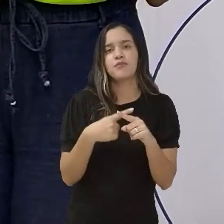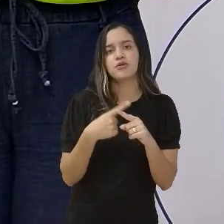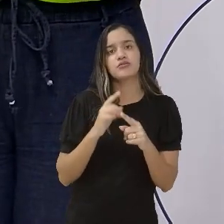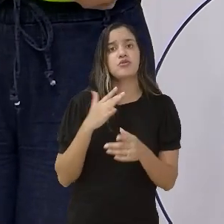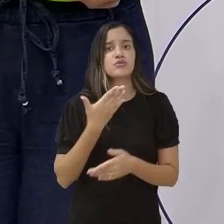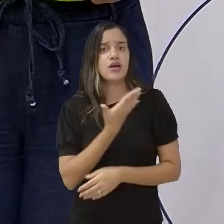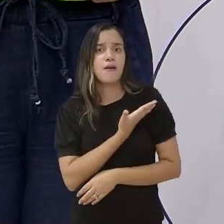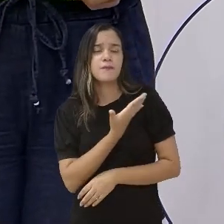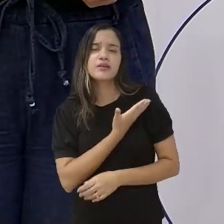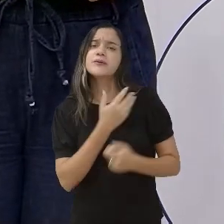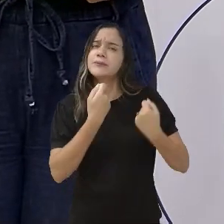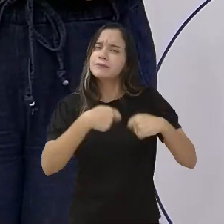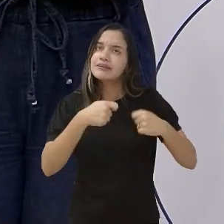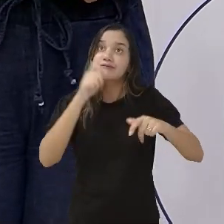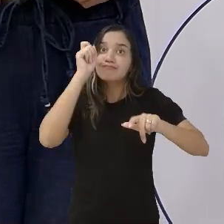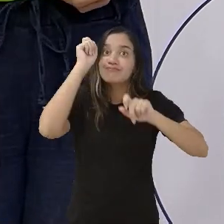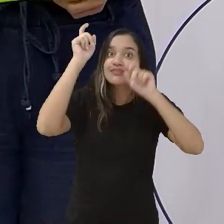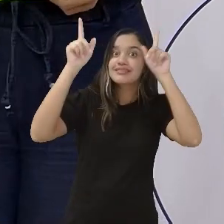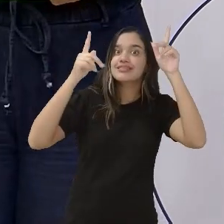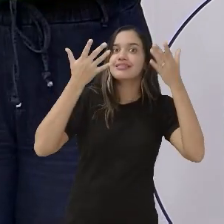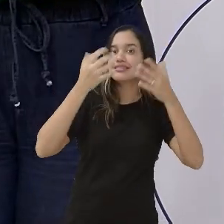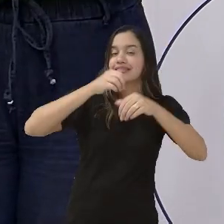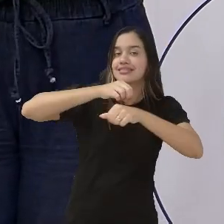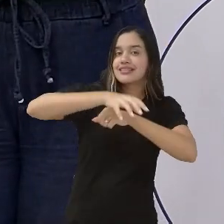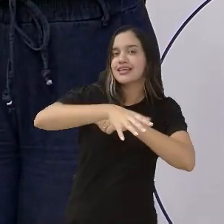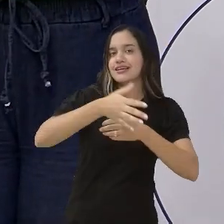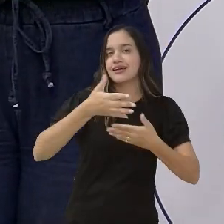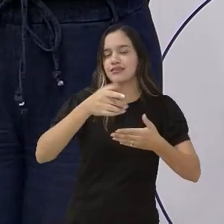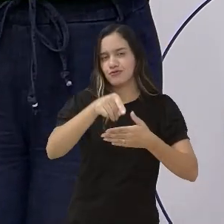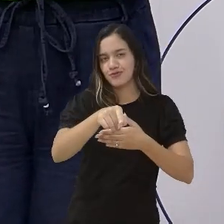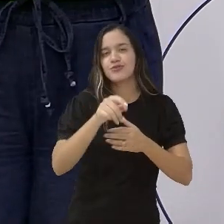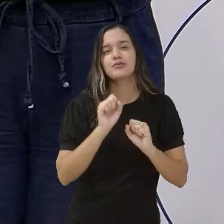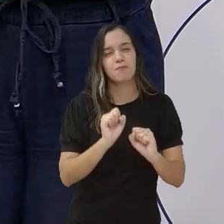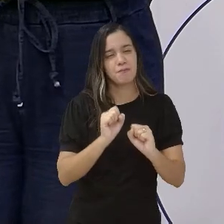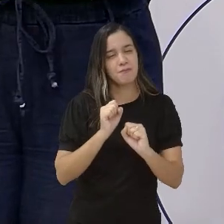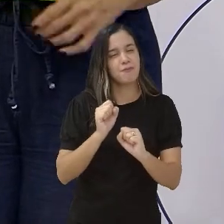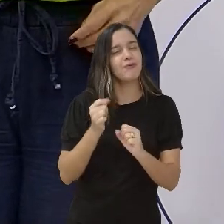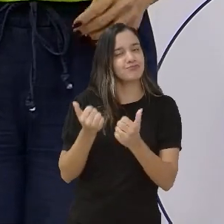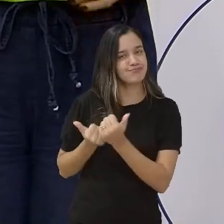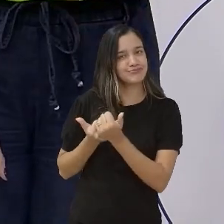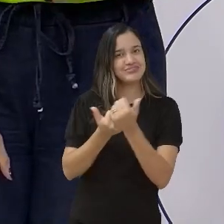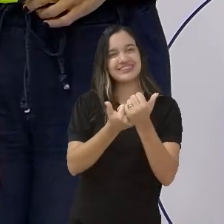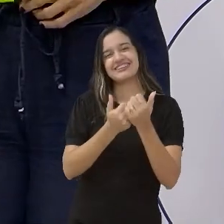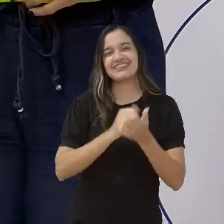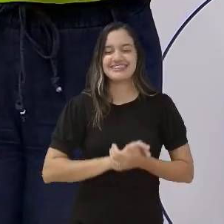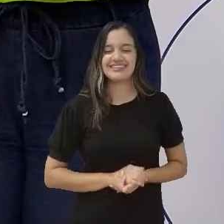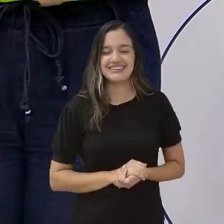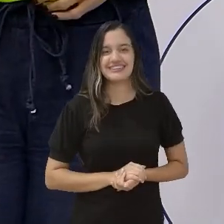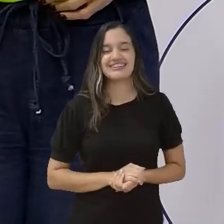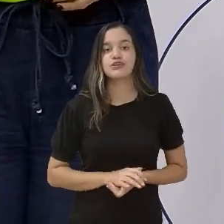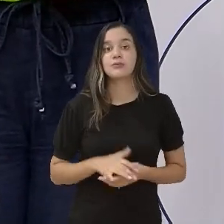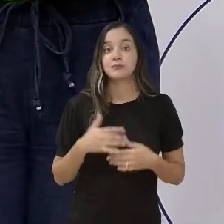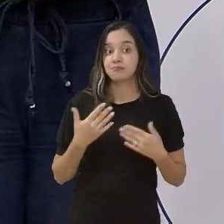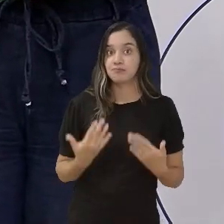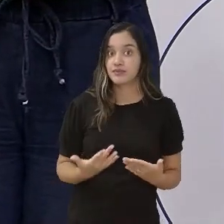colega está precisando só daquela dica para trabalhar com esse vídeo, aí você já dá aquela força. Isso mesmo.